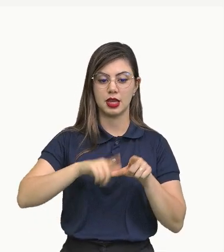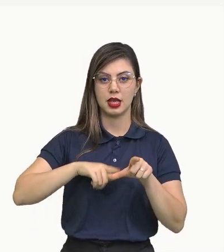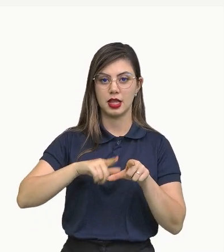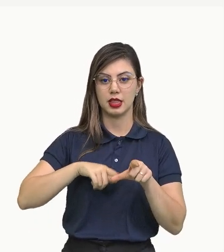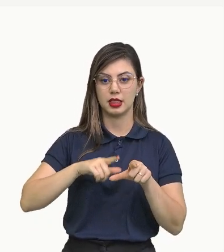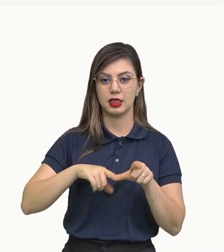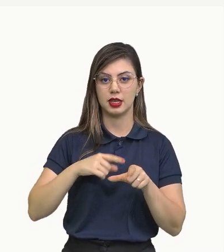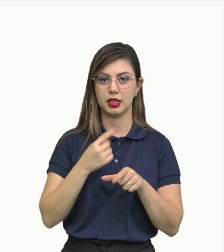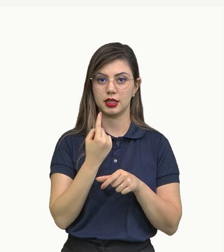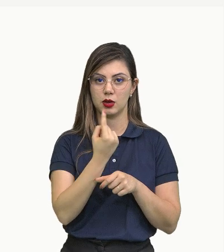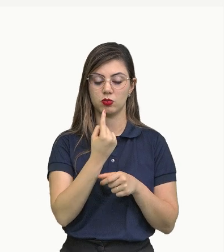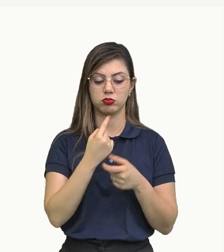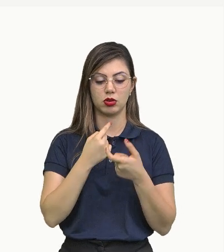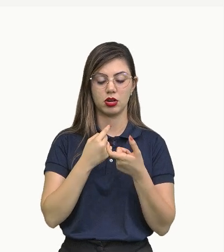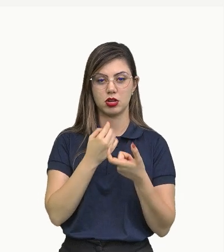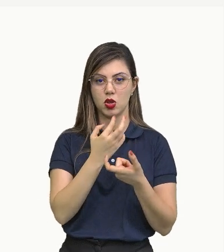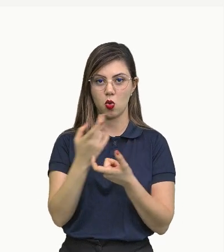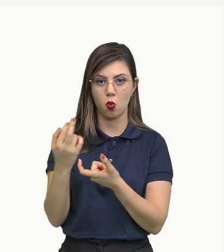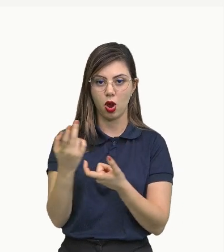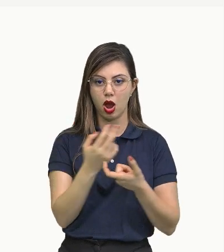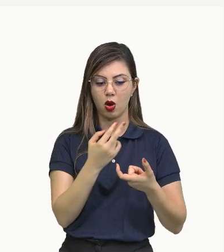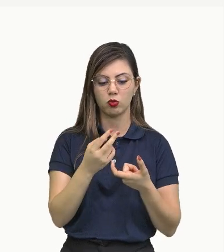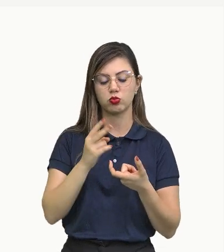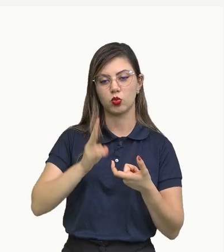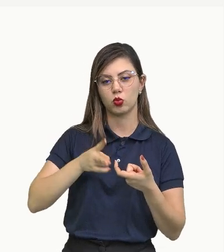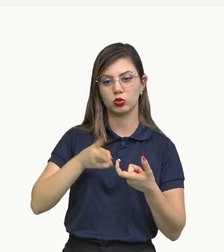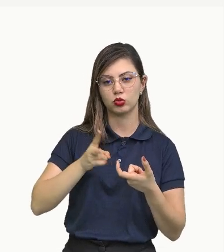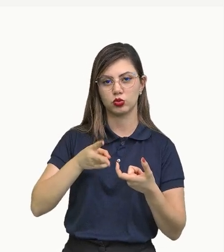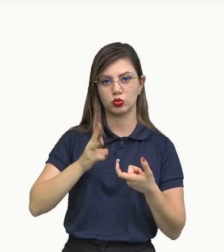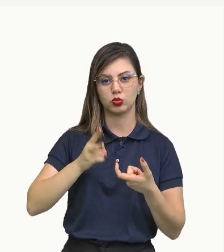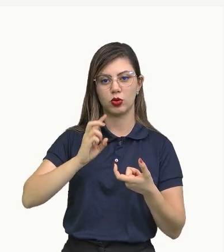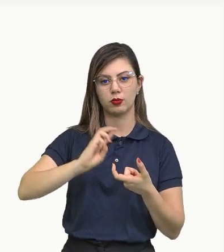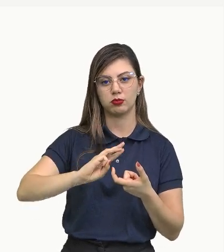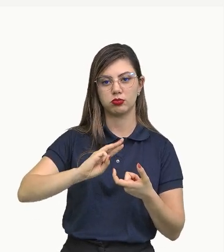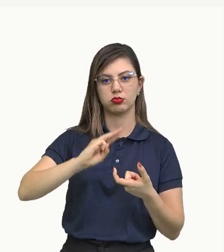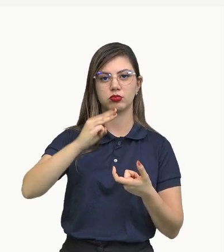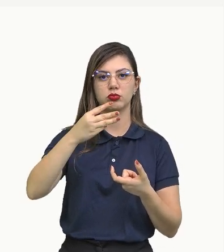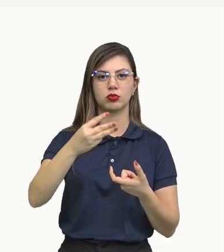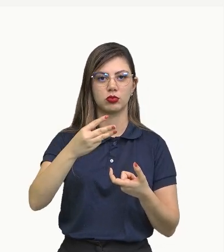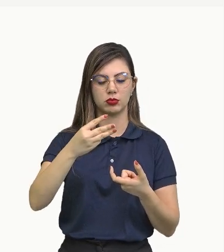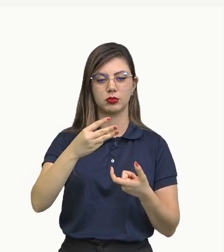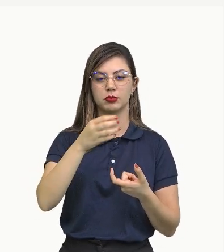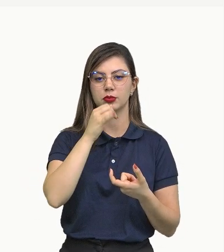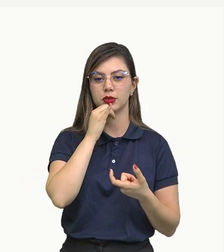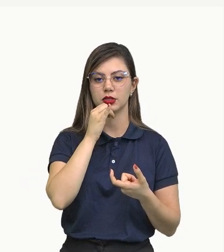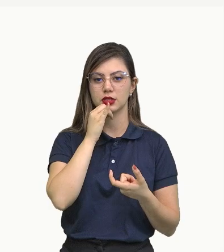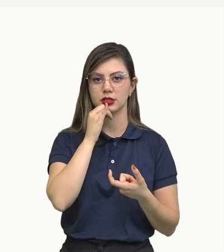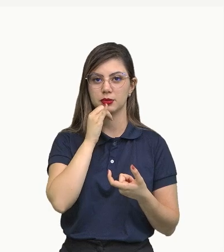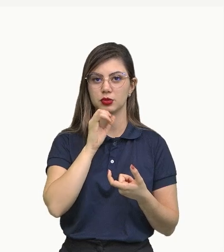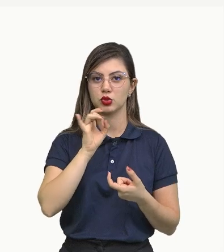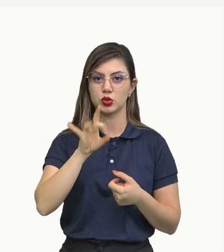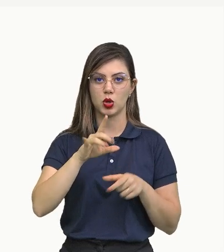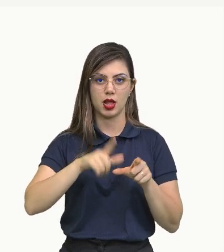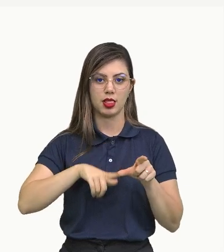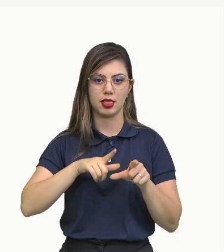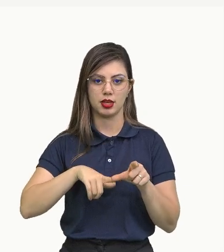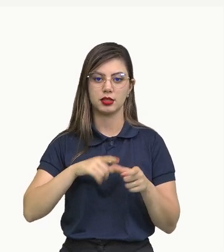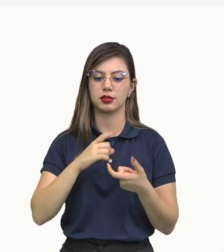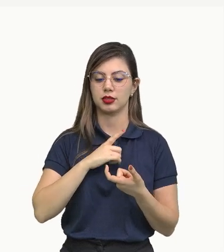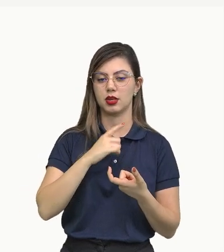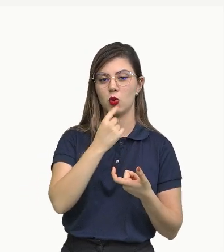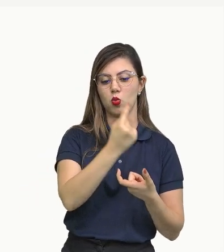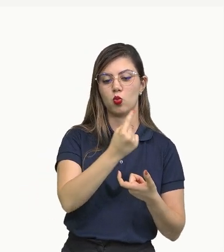e soma os expoentes. Ah, mas qual é o expoente? Não tem nenhum aí. Tem sim. Quando tem só a letra, o expoente é